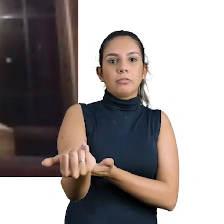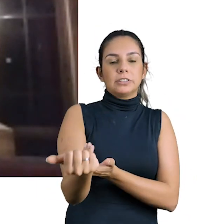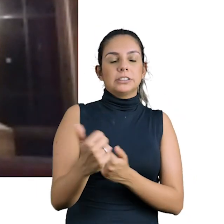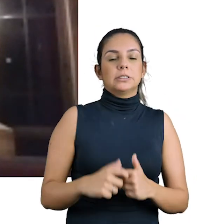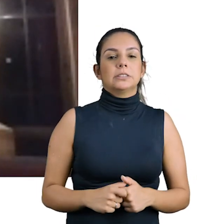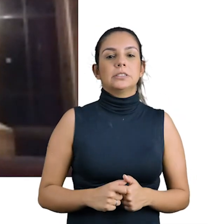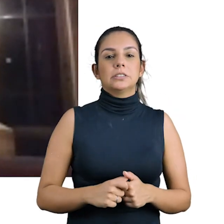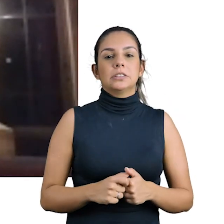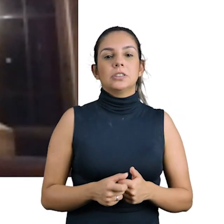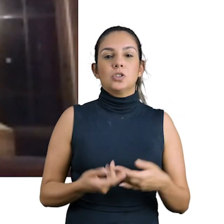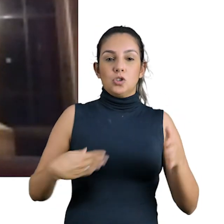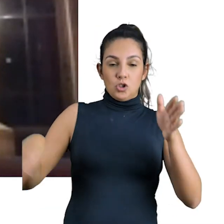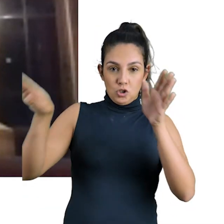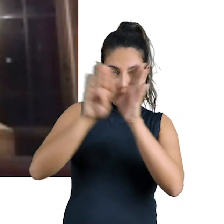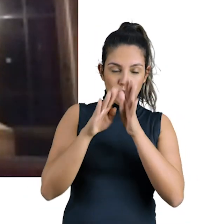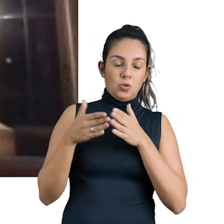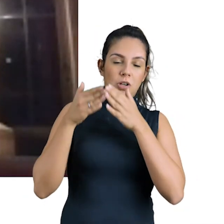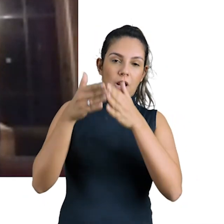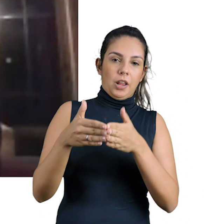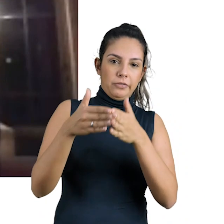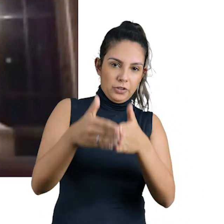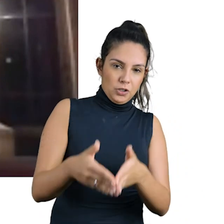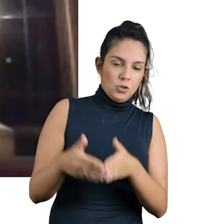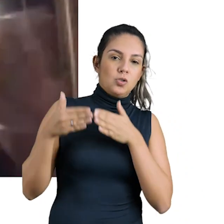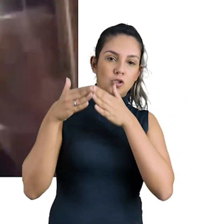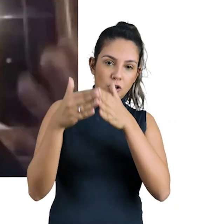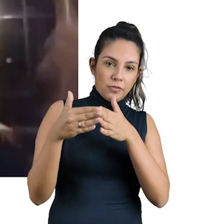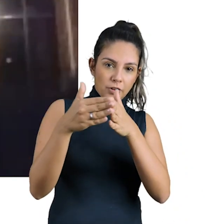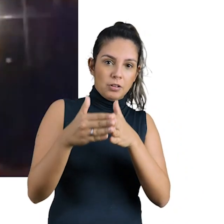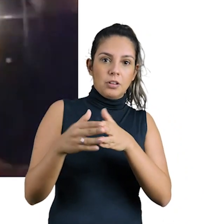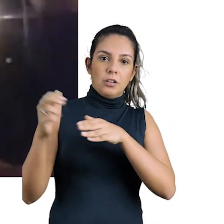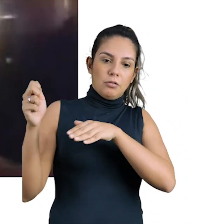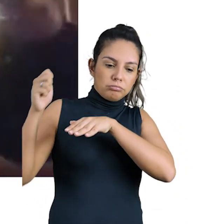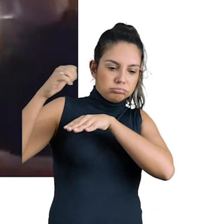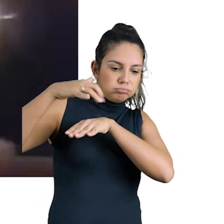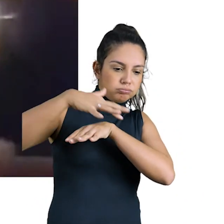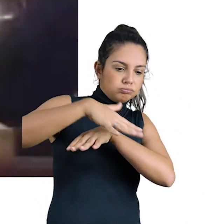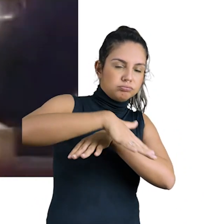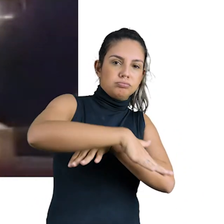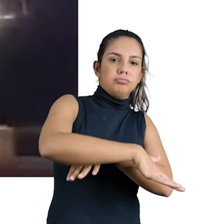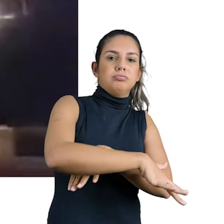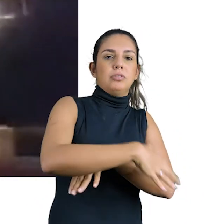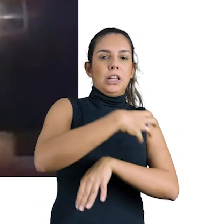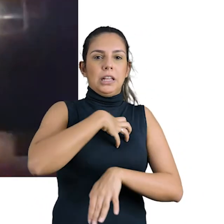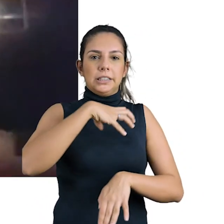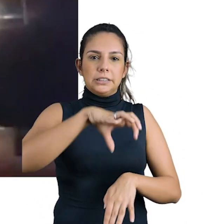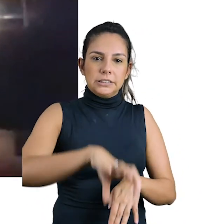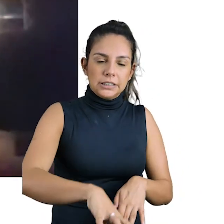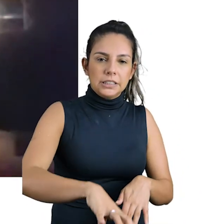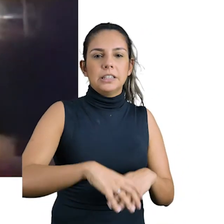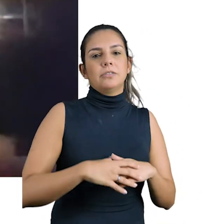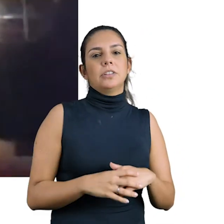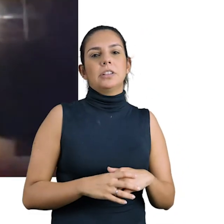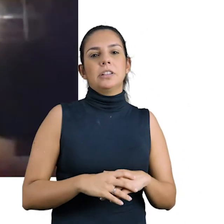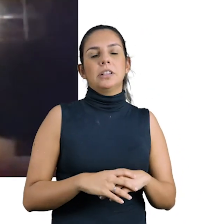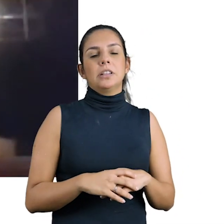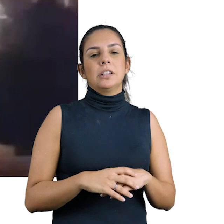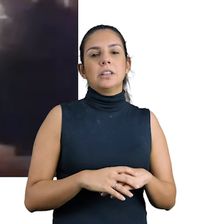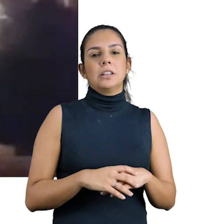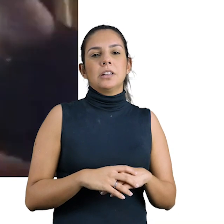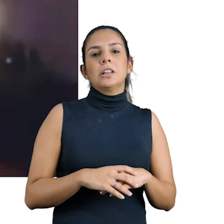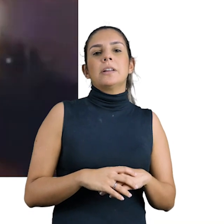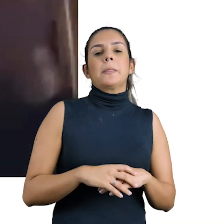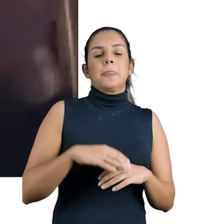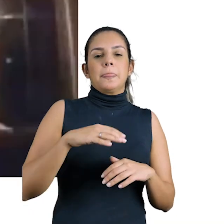ela chegou num navio Demerara, chegou de navio e foi descendo, né? Recife, o Demerara parou em